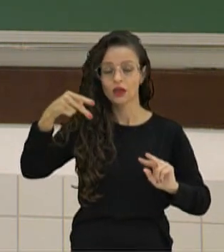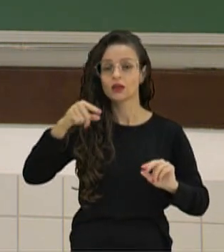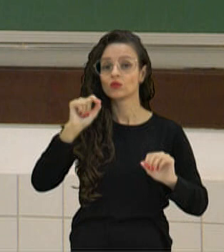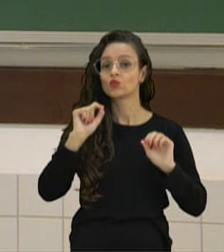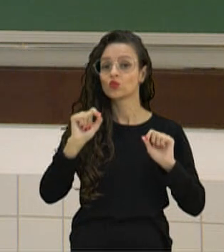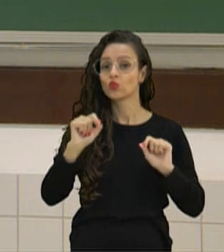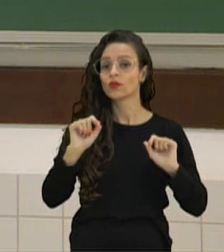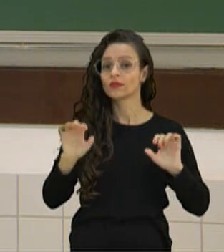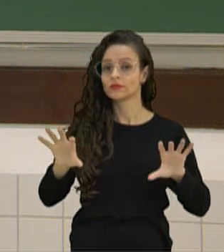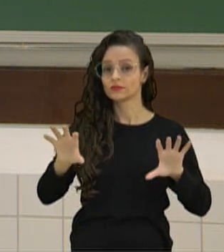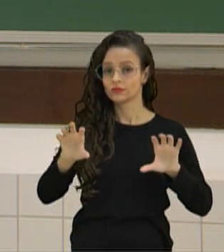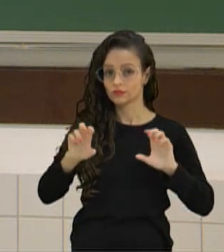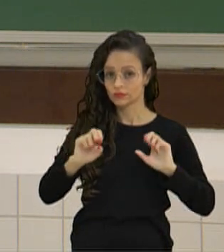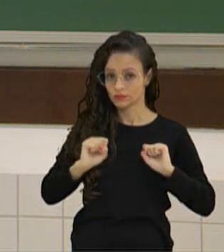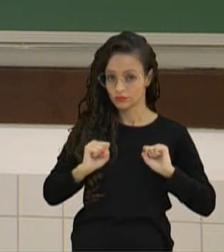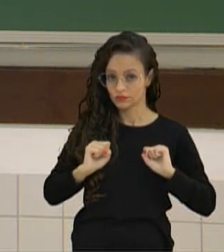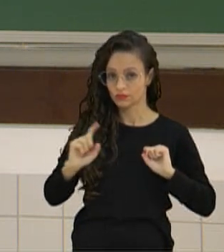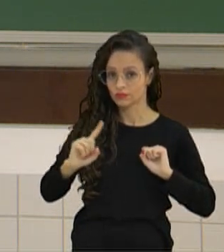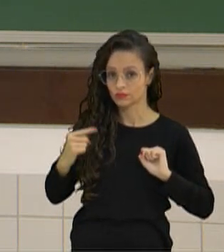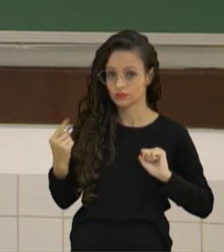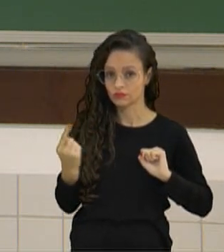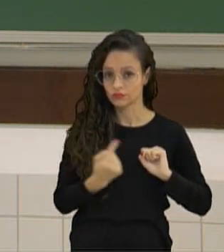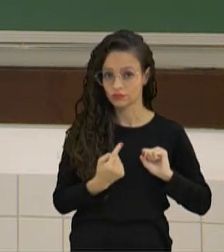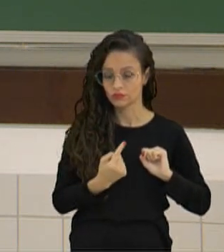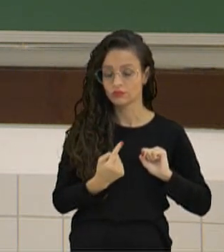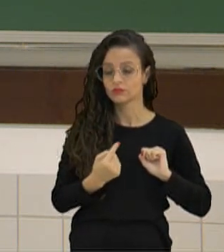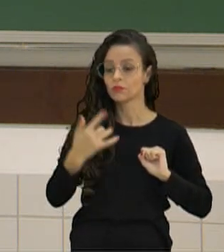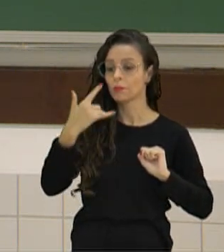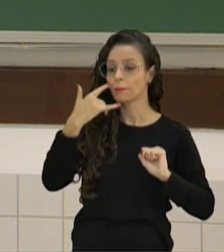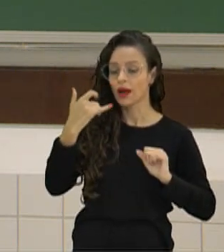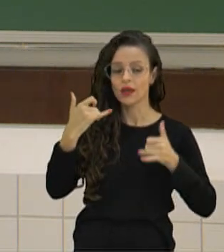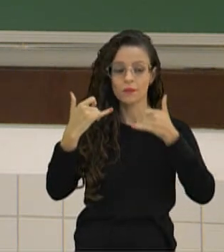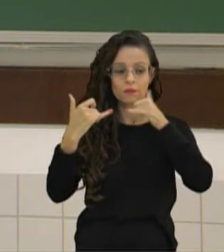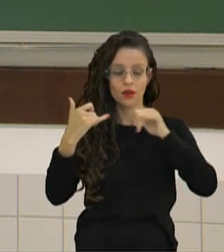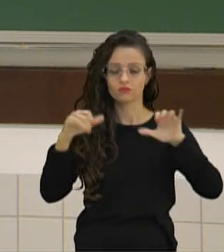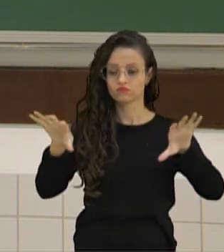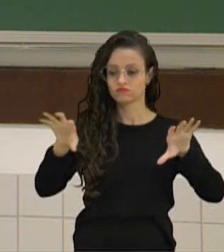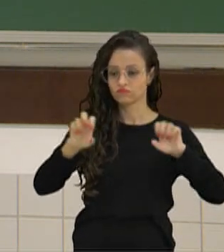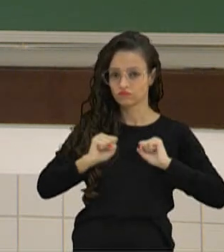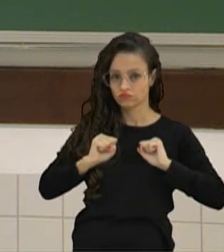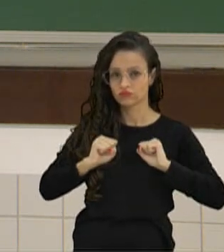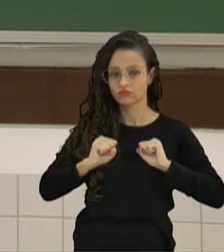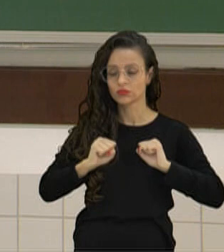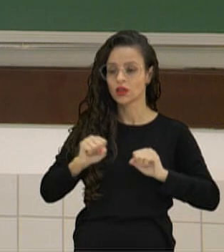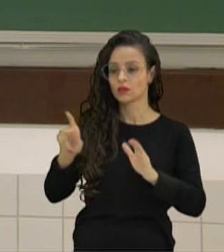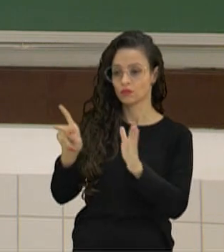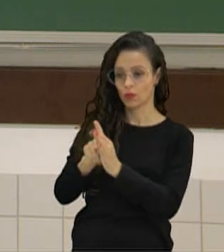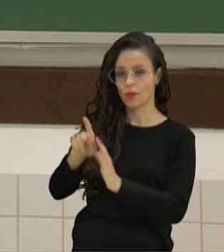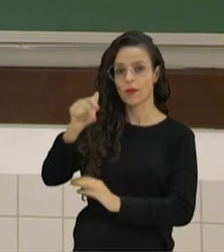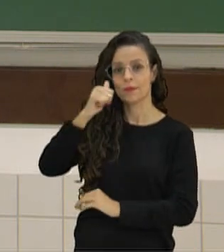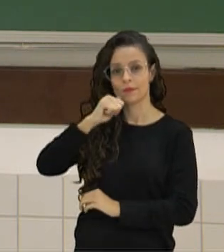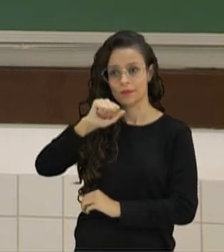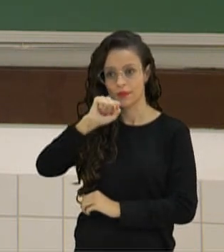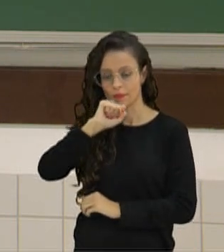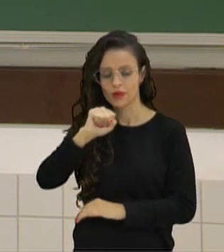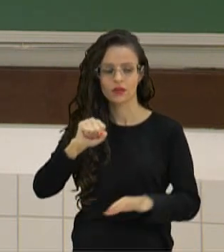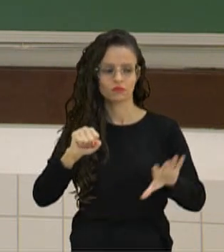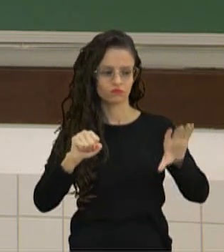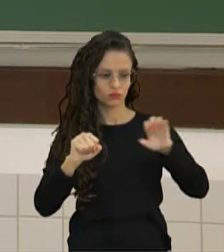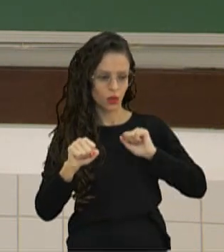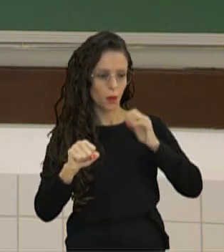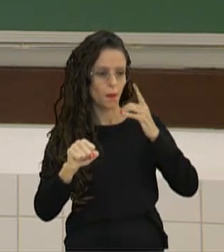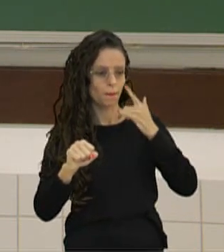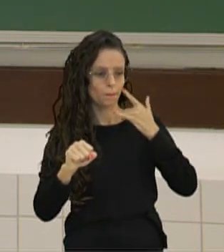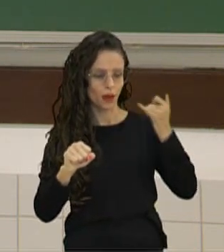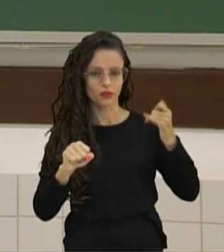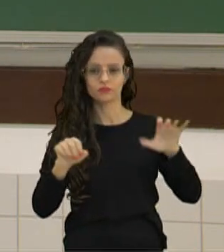herdados por nós, dos pais. Então eu tenho alelos, genes que eu herdei da minha mãe e genes que eu herdei do meu